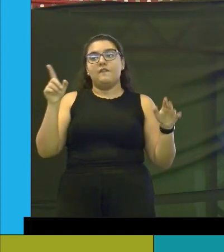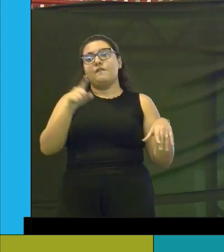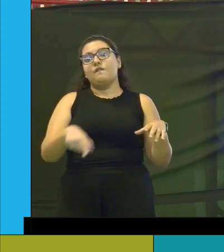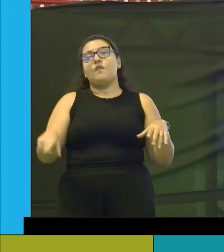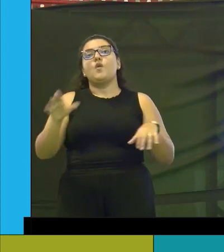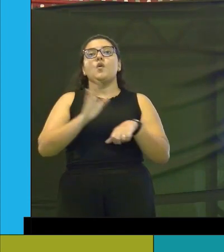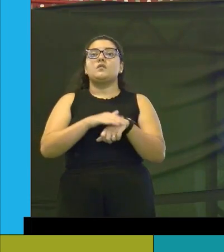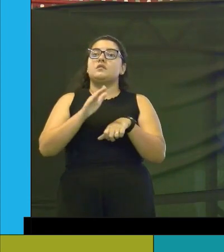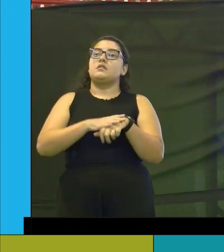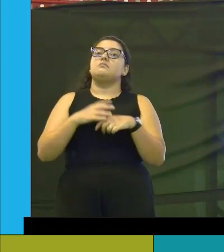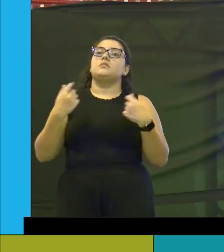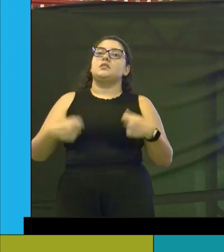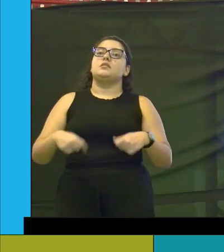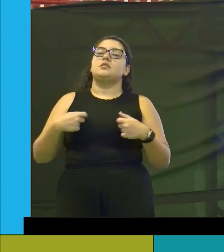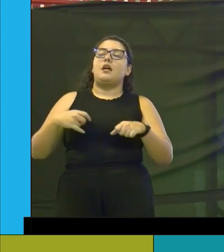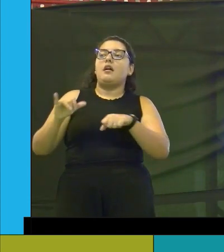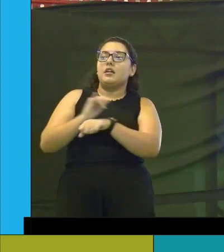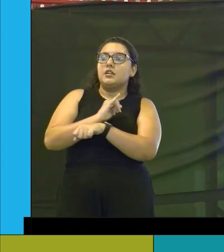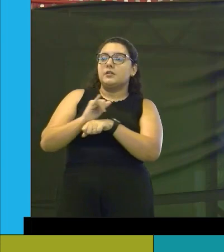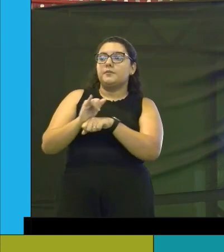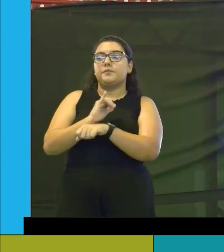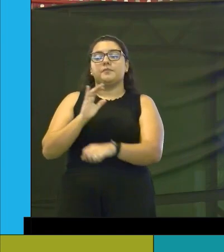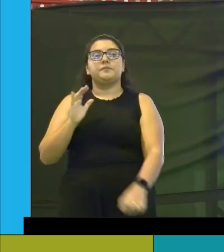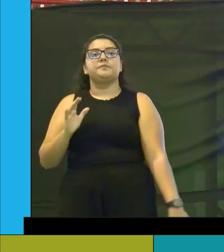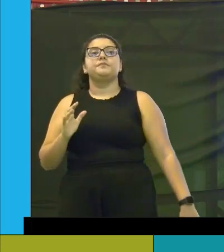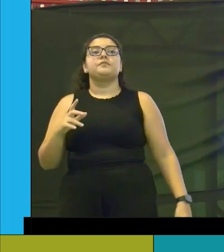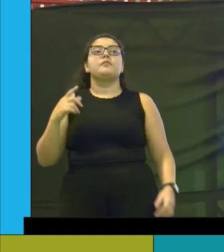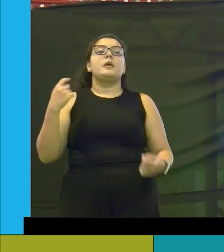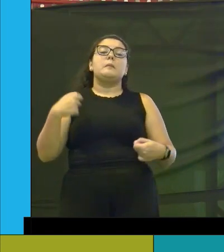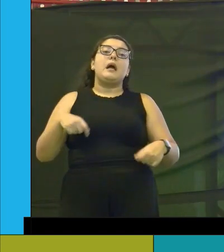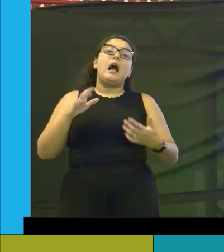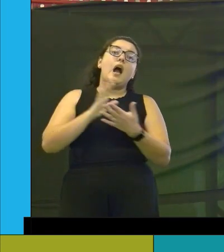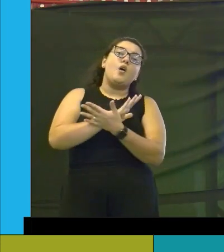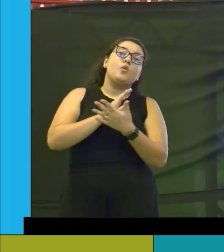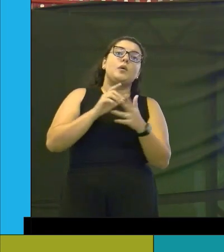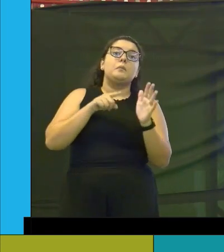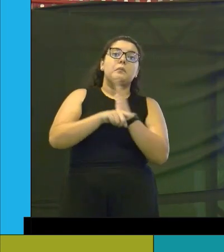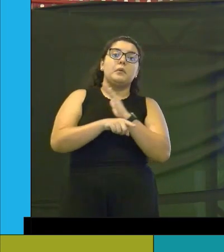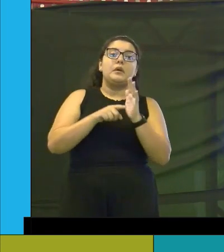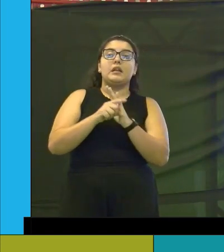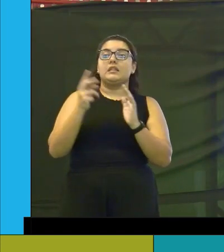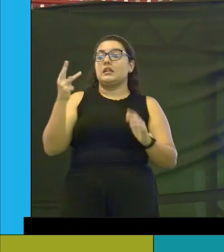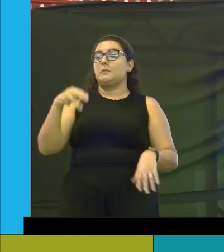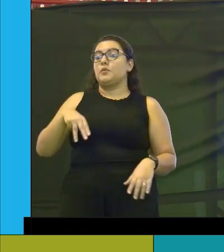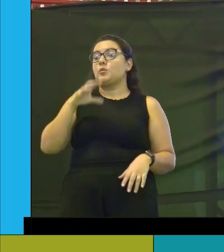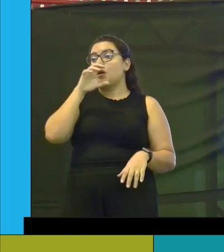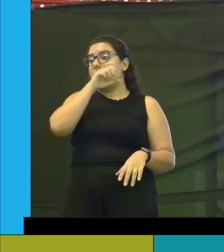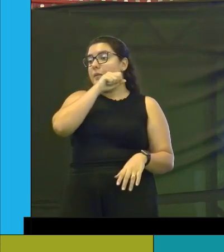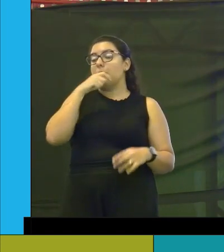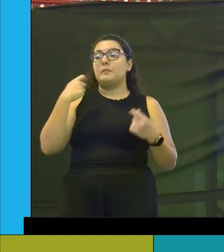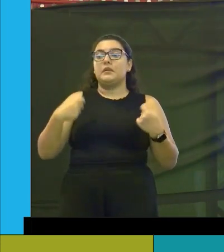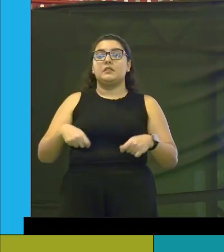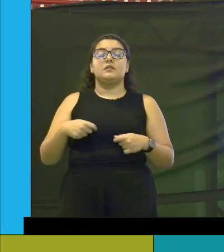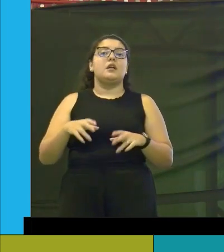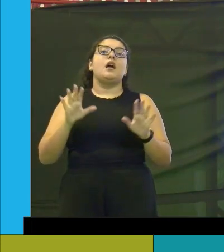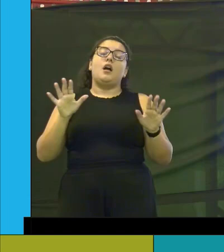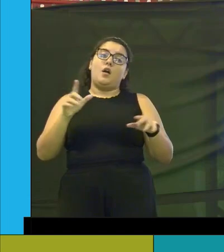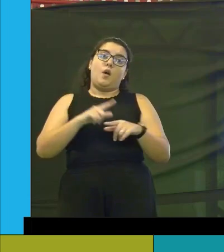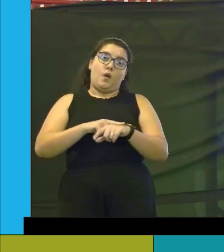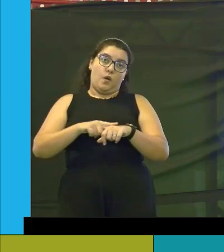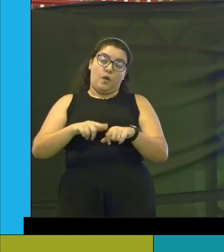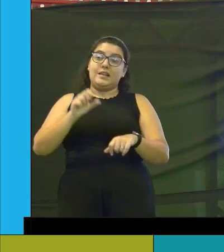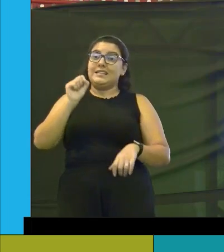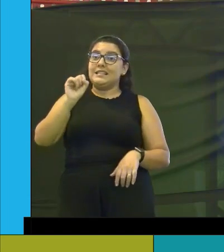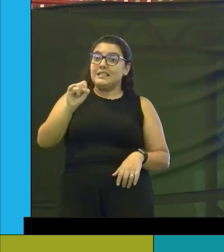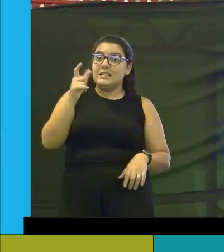ter habilidade. Ah, Ilan, mas tem questões no Enem que eu tenho que fazer em 3 minutos. Aí é que você se engana, gente.